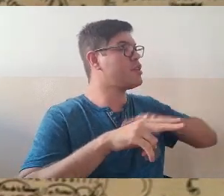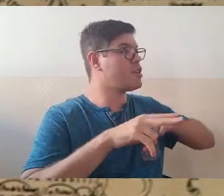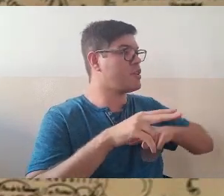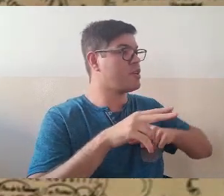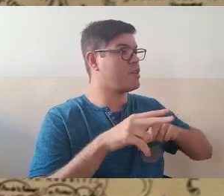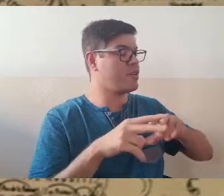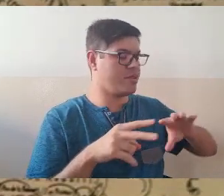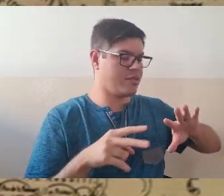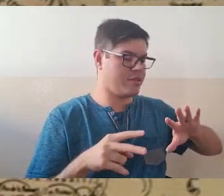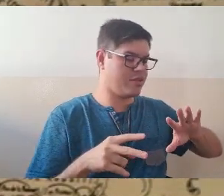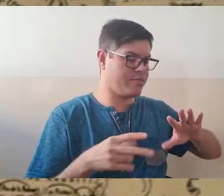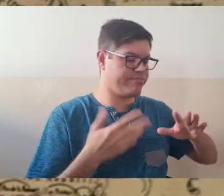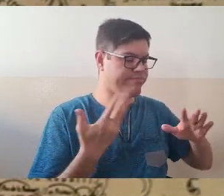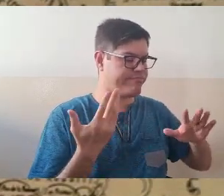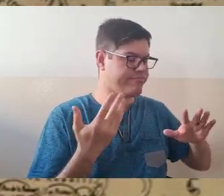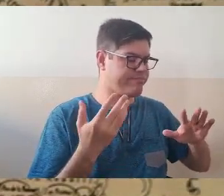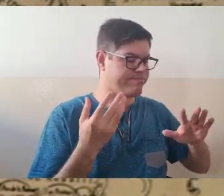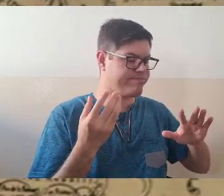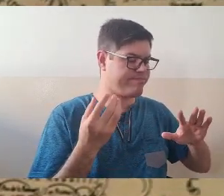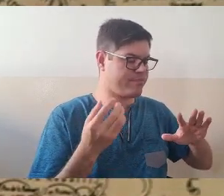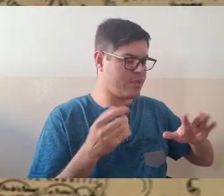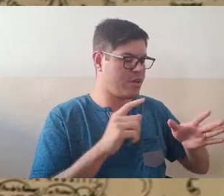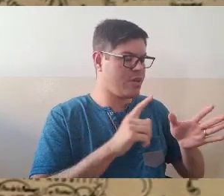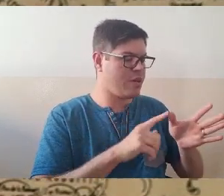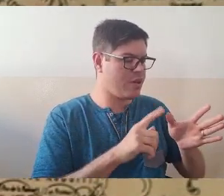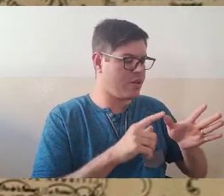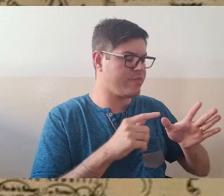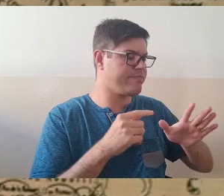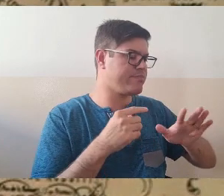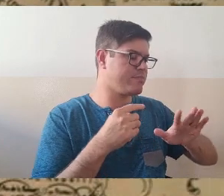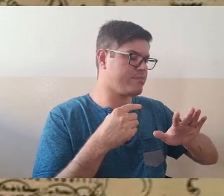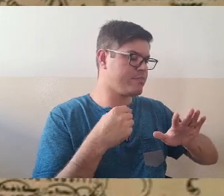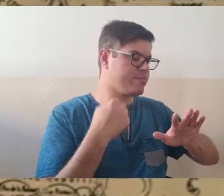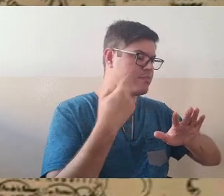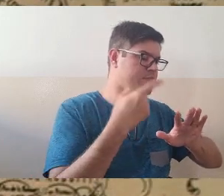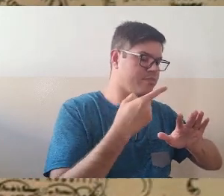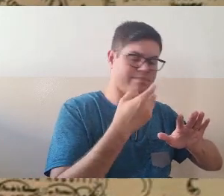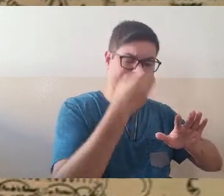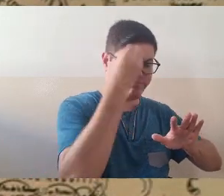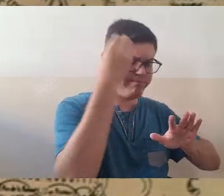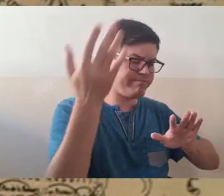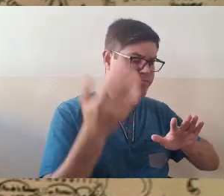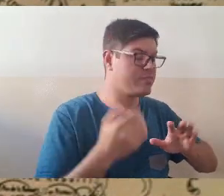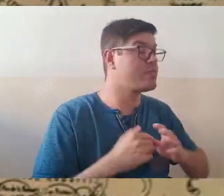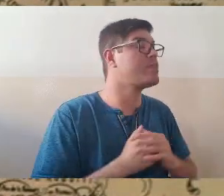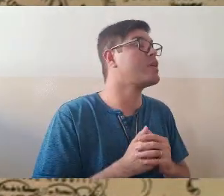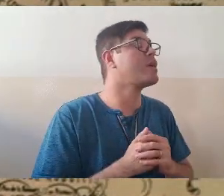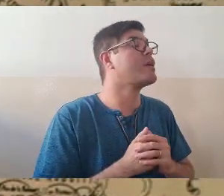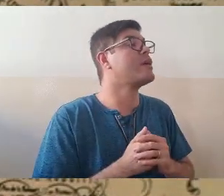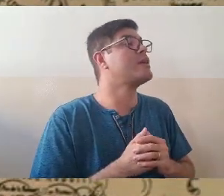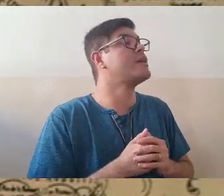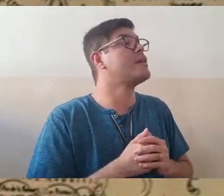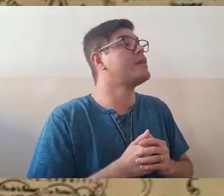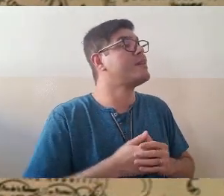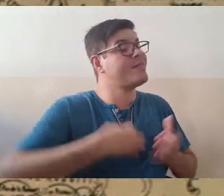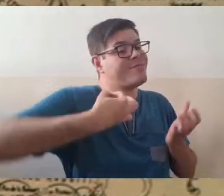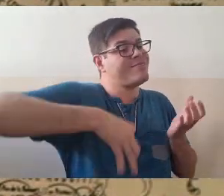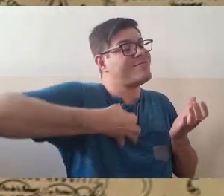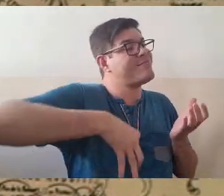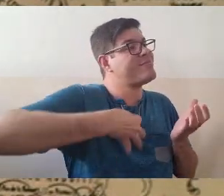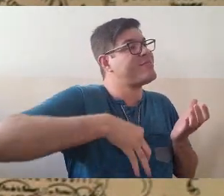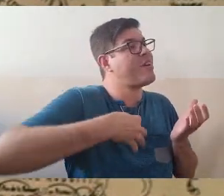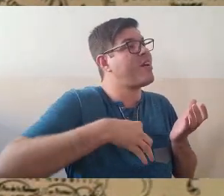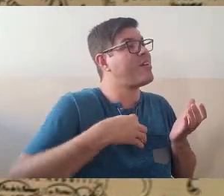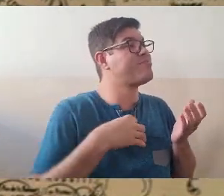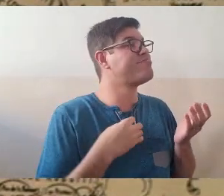esquerda. Se não me engano, era um polegar e outro dedo, mas não me recordo. E ele tocava violão. Daquele